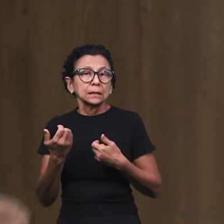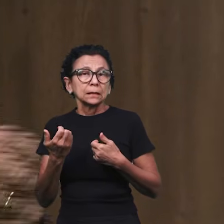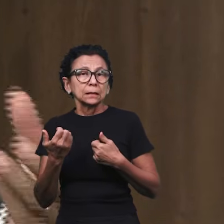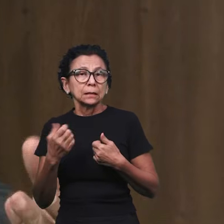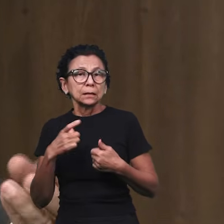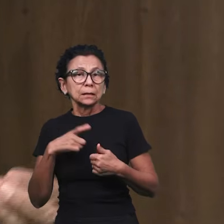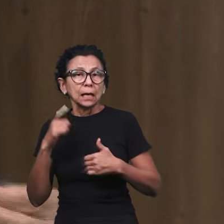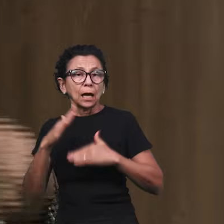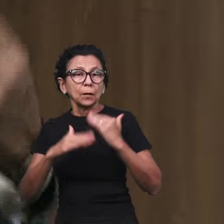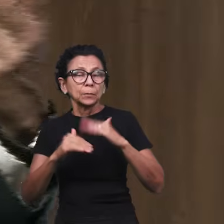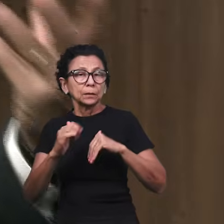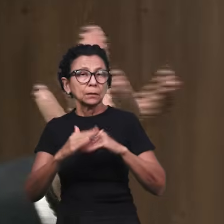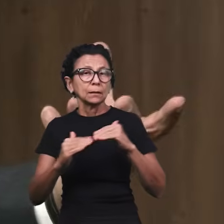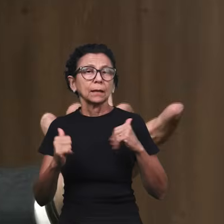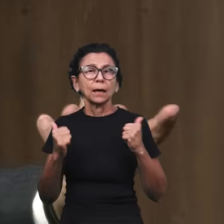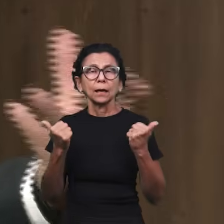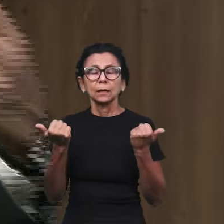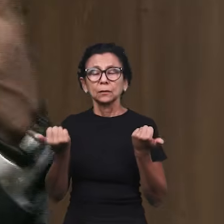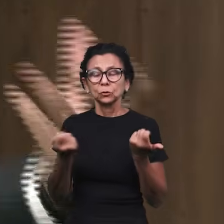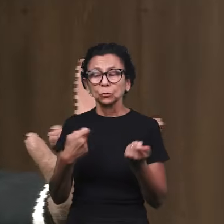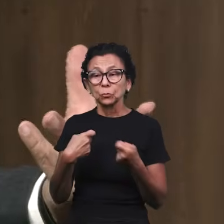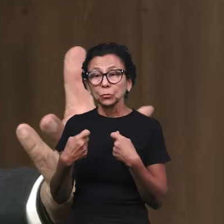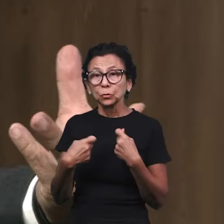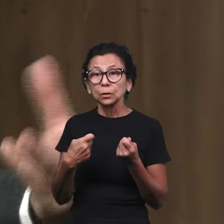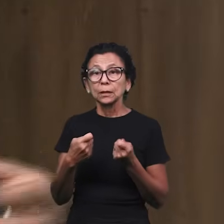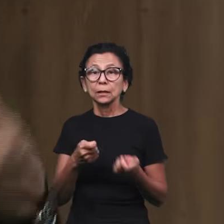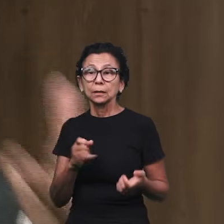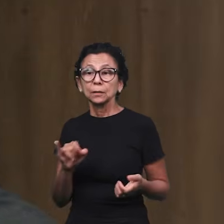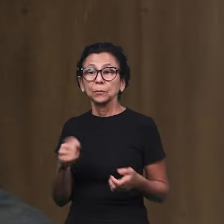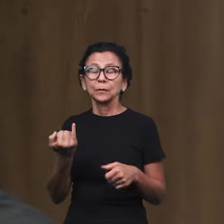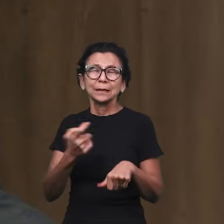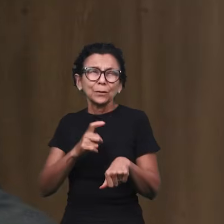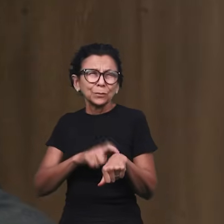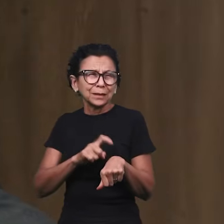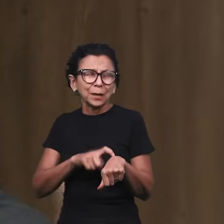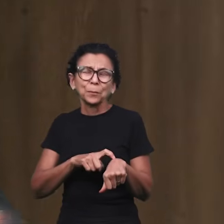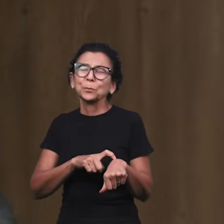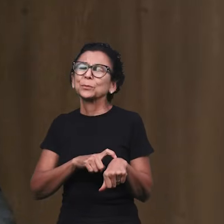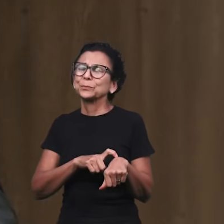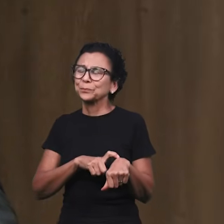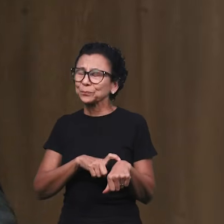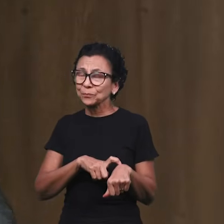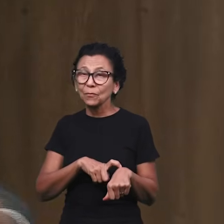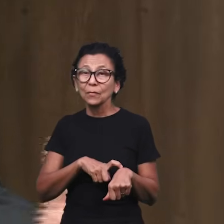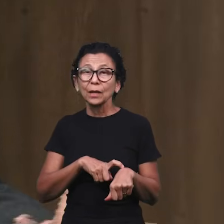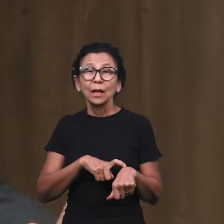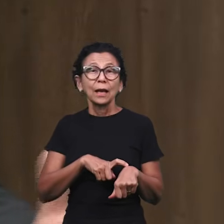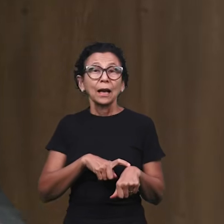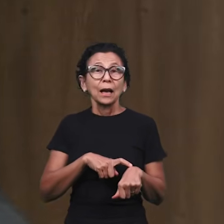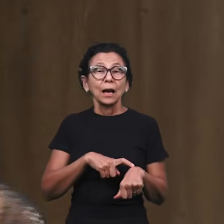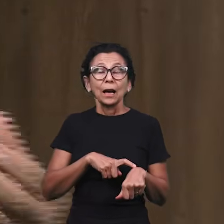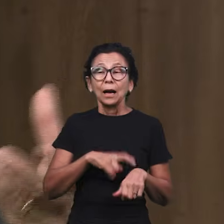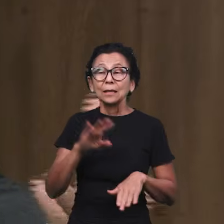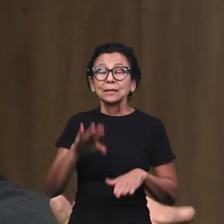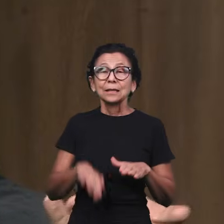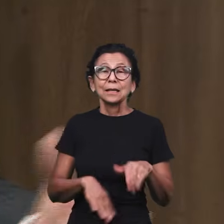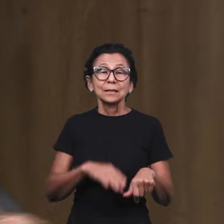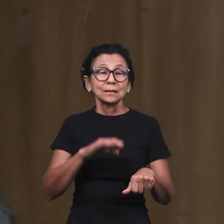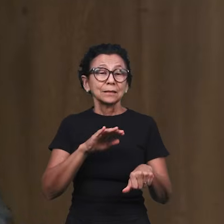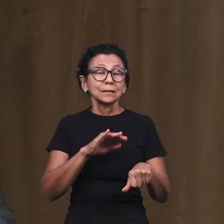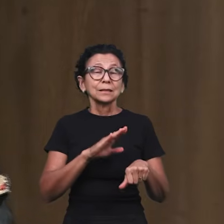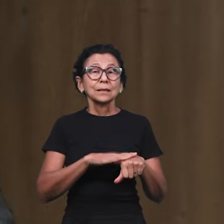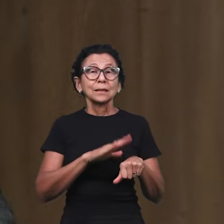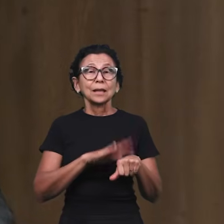com a capacidade de aproveitarmos o nosso tempo ao máximo. Não é? Muitas vezes nós perdemos muito